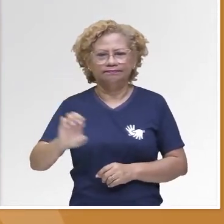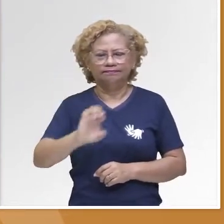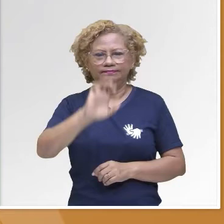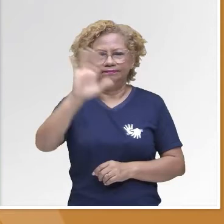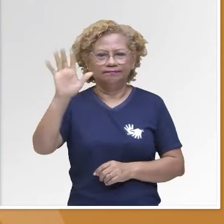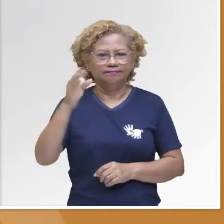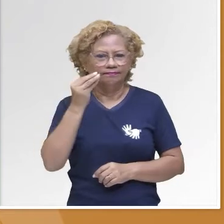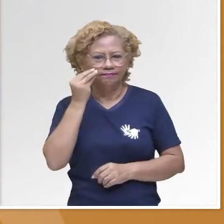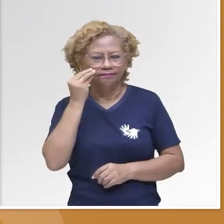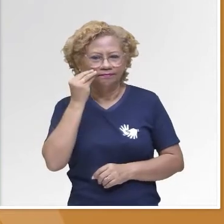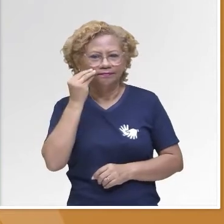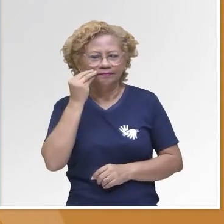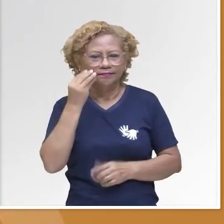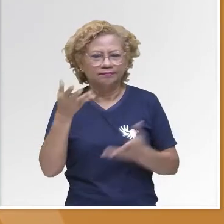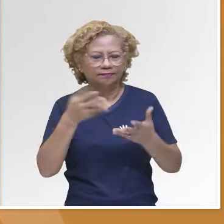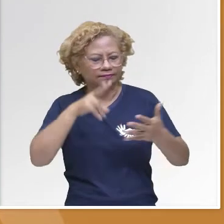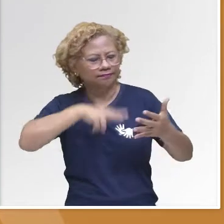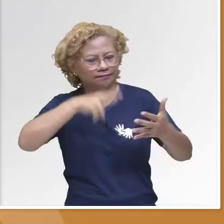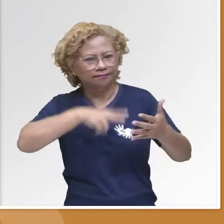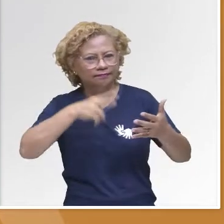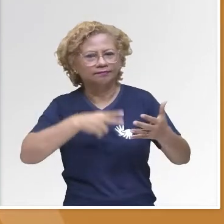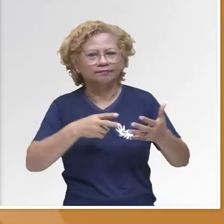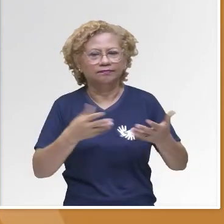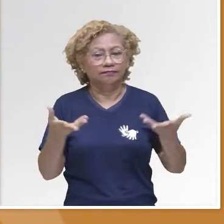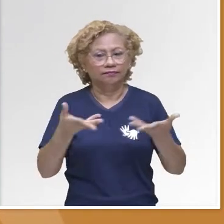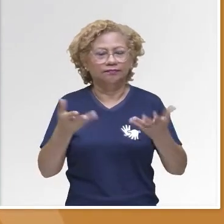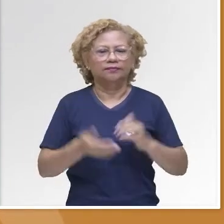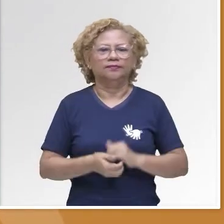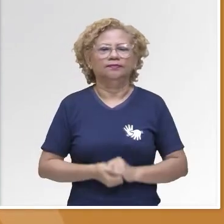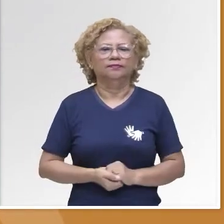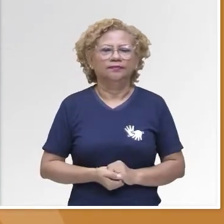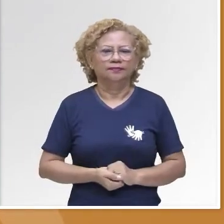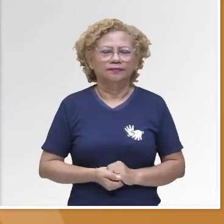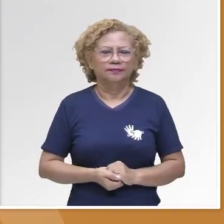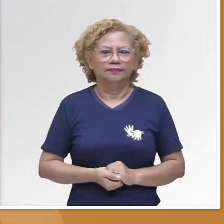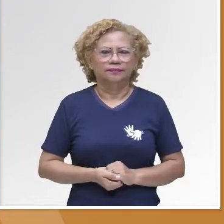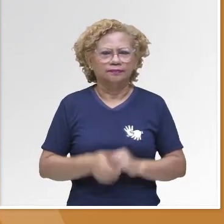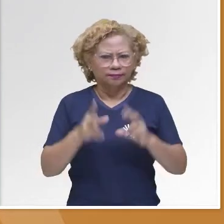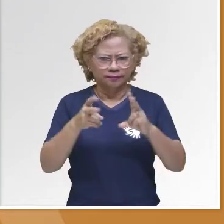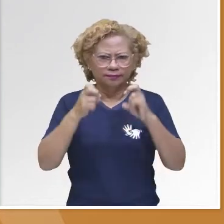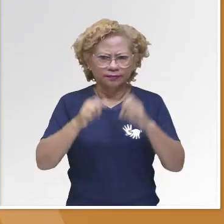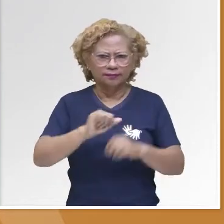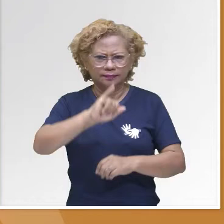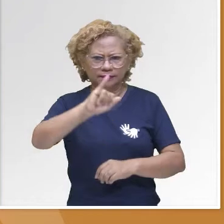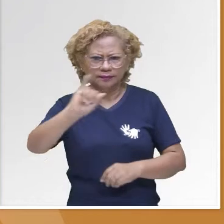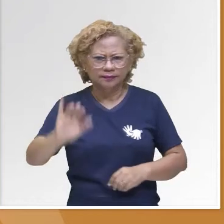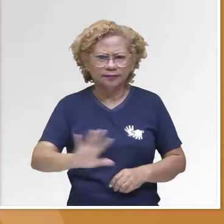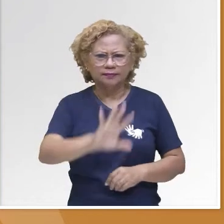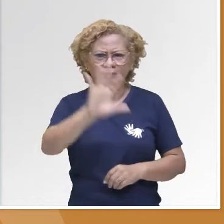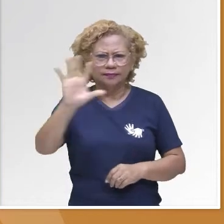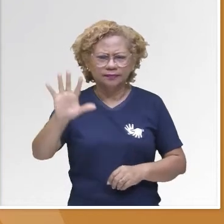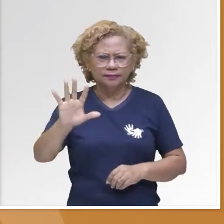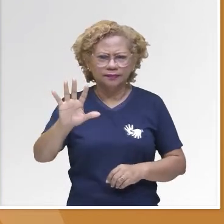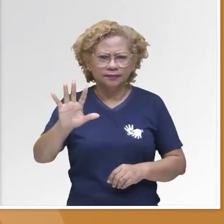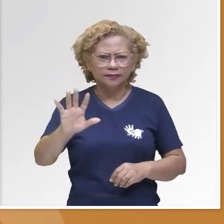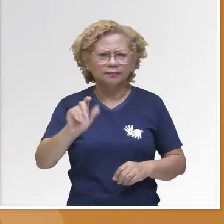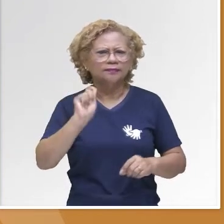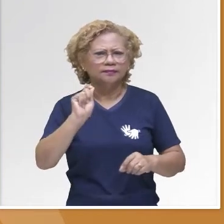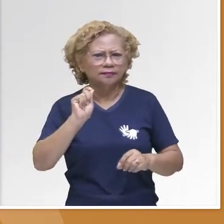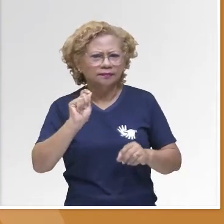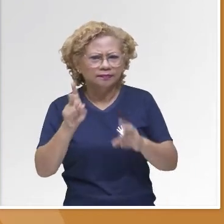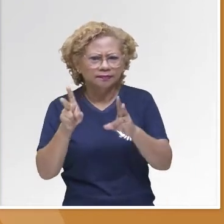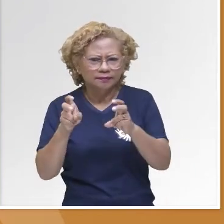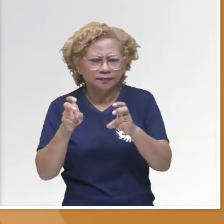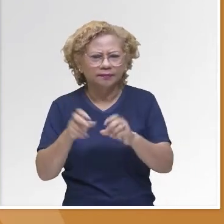do dia. No nosso desafio do dia, né, nós temos uma imagem e diz o